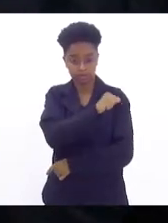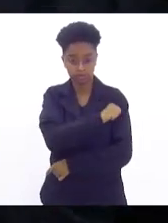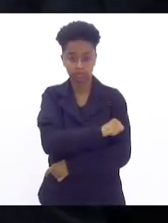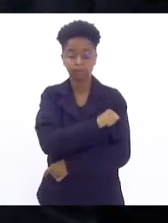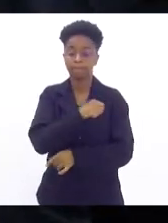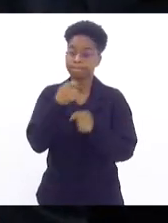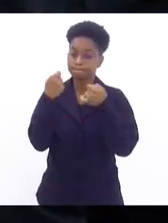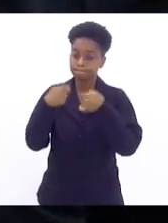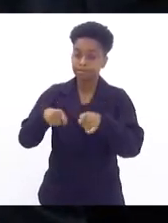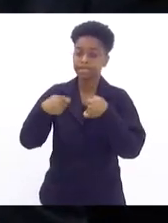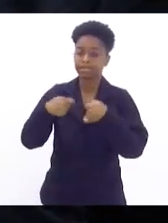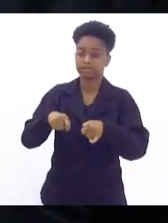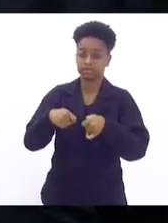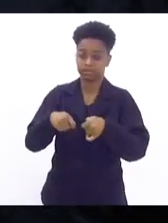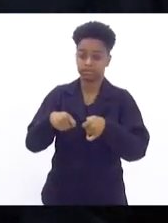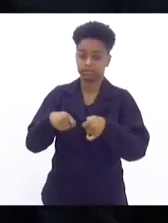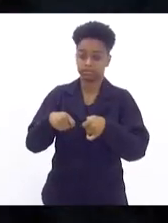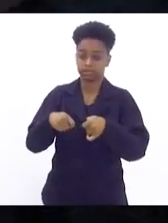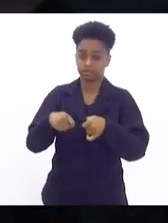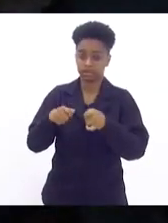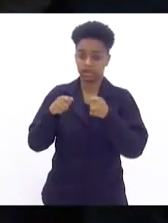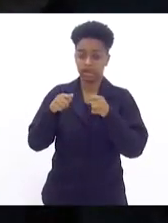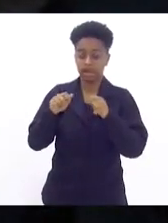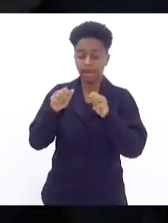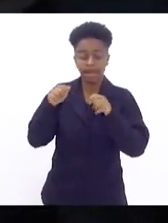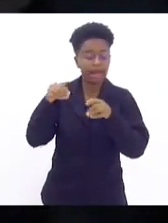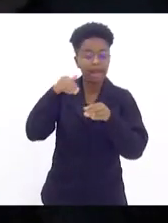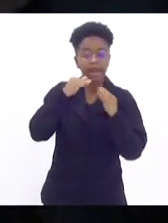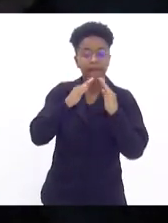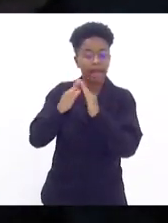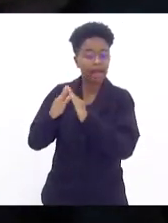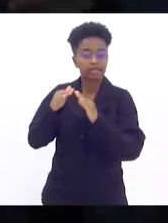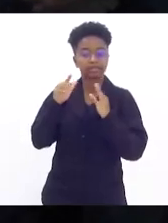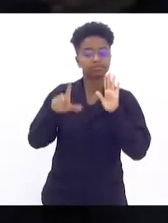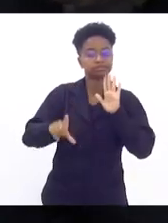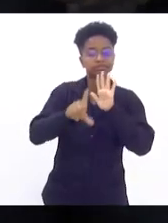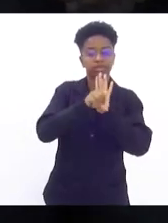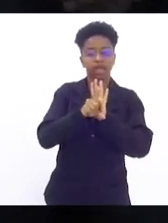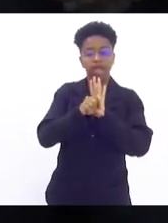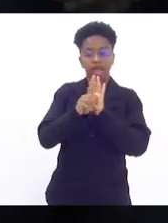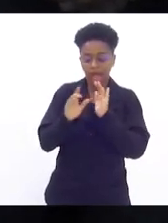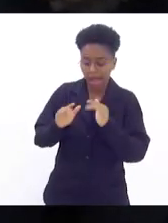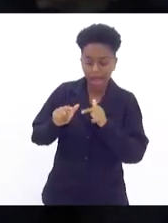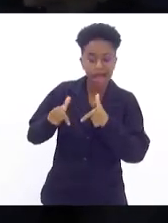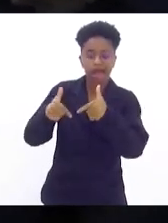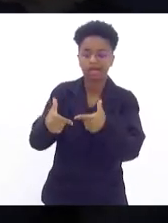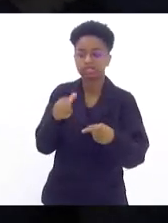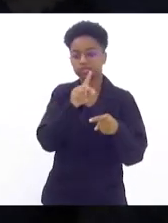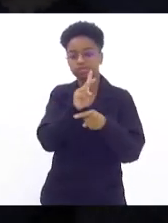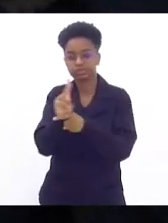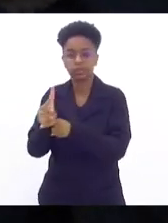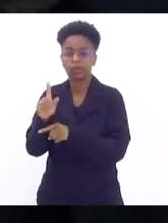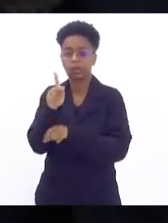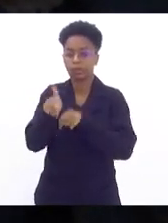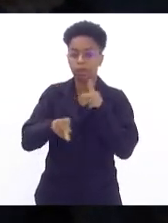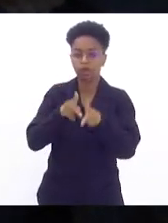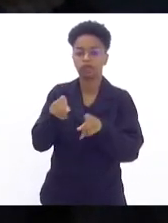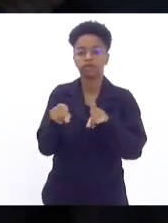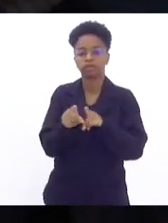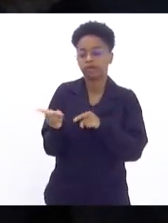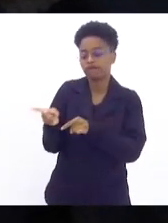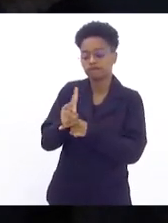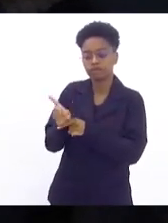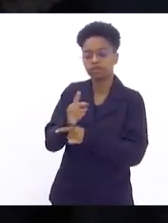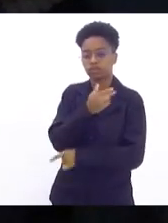precisa de uma casa Legislativa que se coloca em favor do povo que fiscaliza o governo do estado e que traga